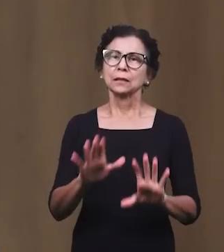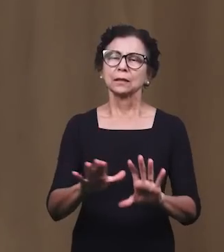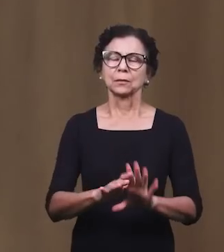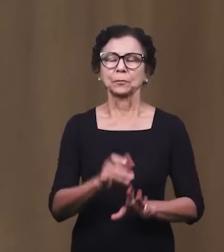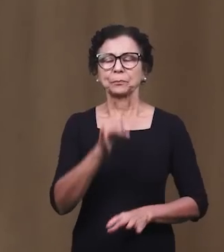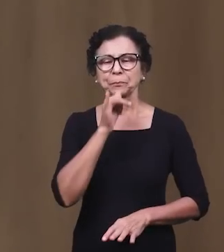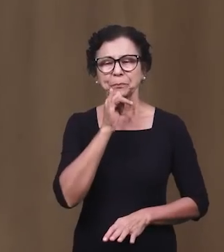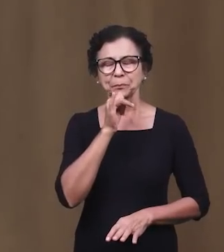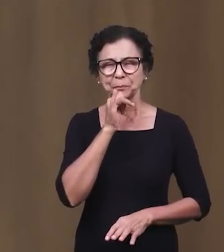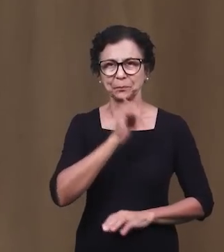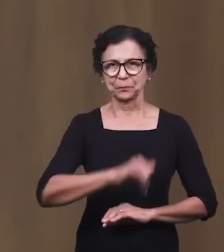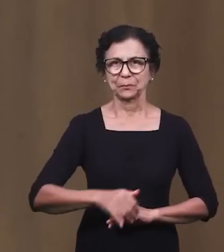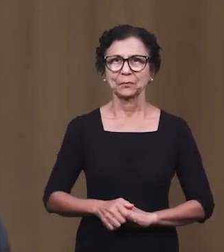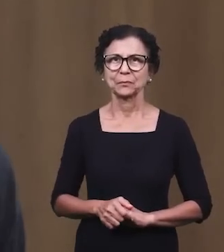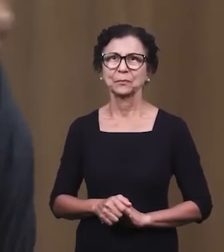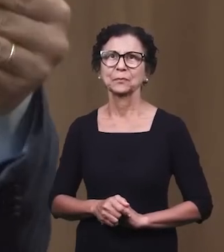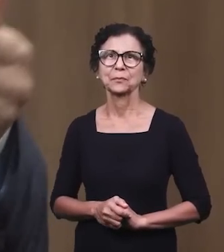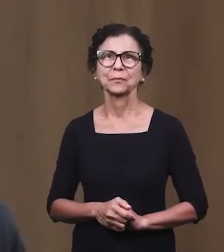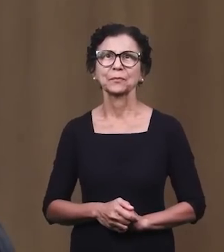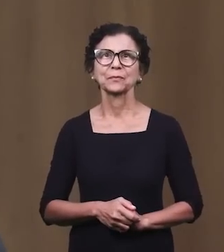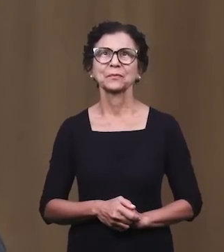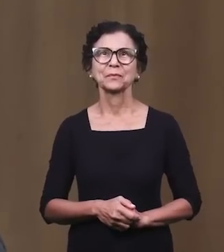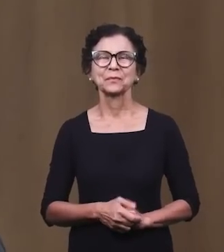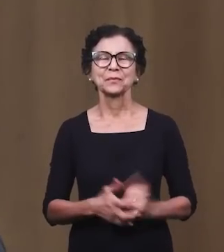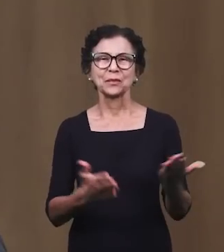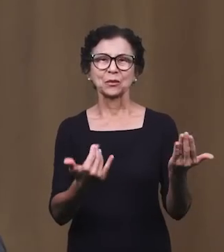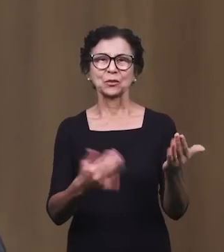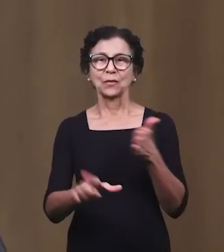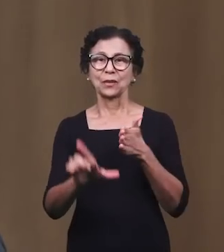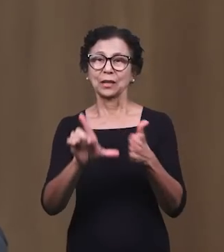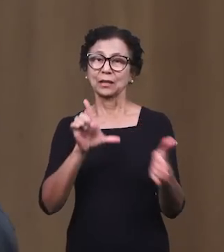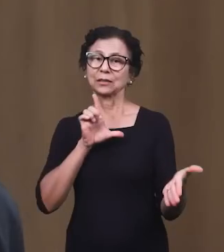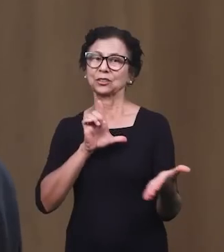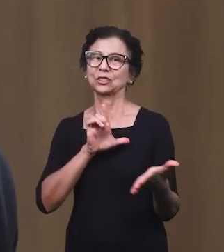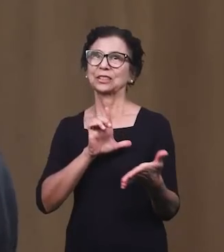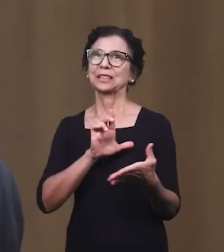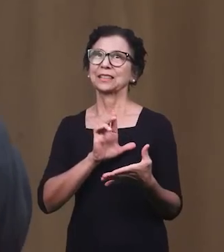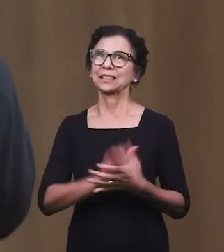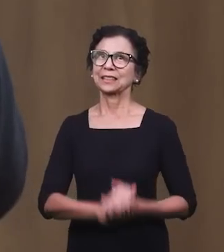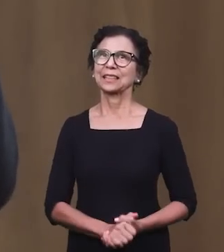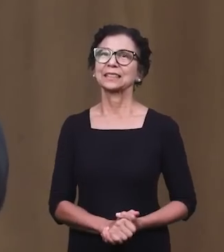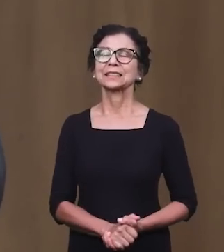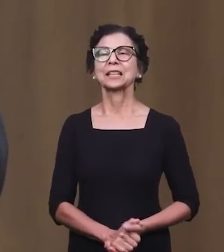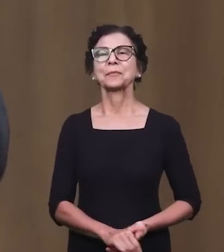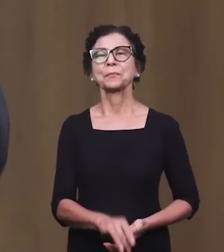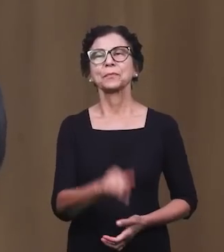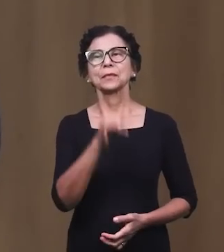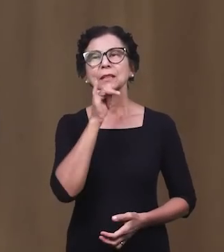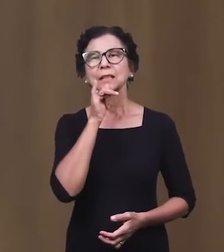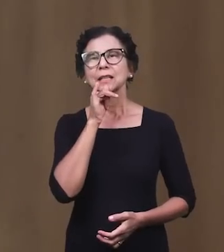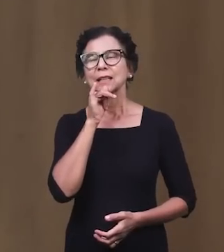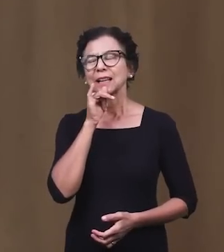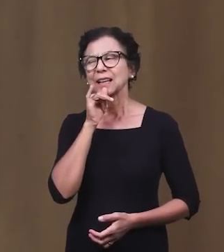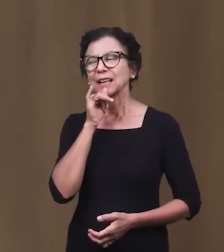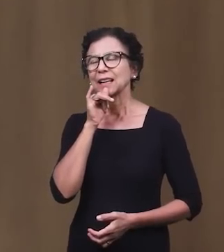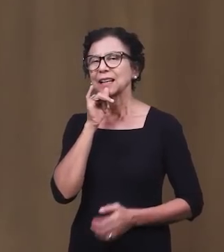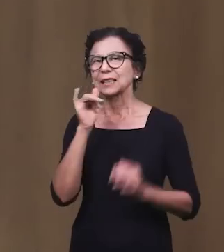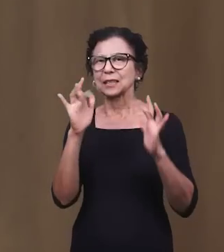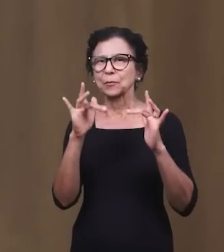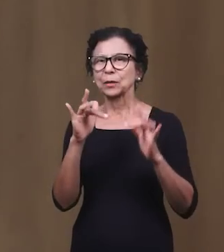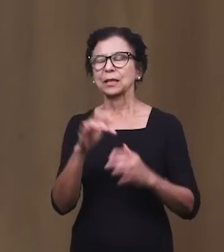Por exemplo, até mesmo jovem, antes de se casar, você já sabe qual é o mês do aniversário da sua